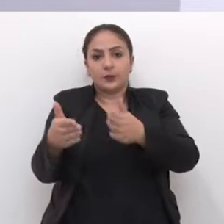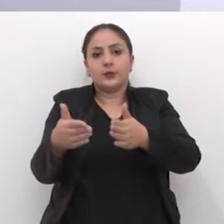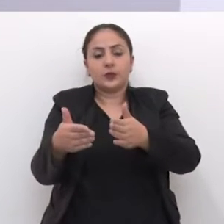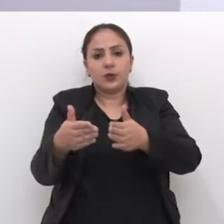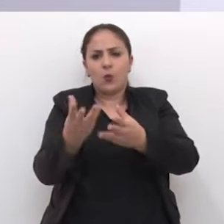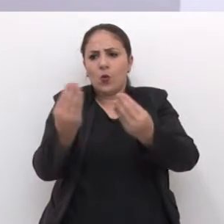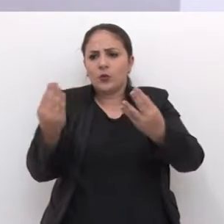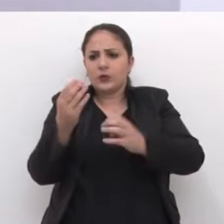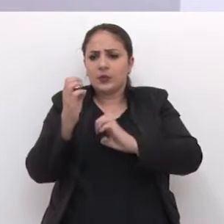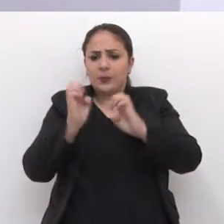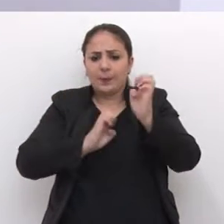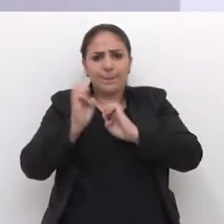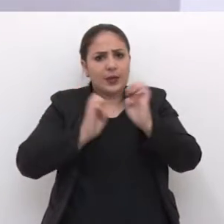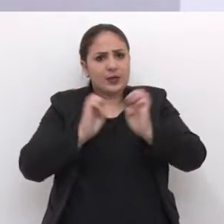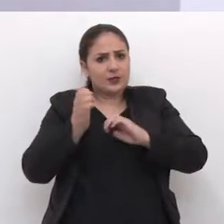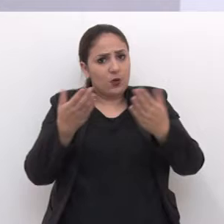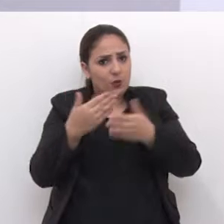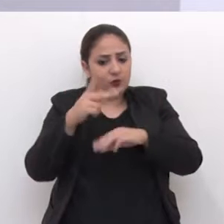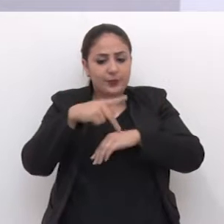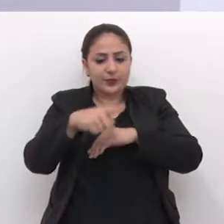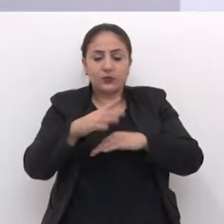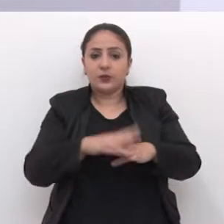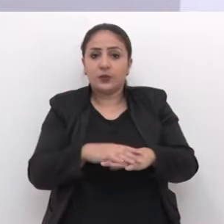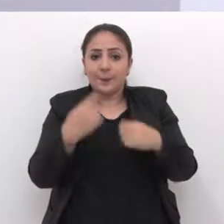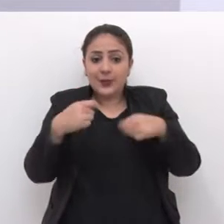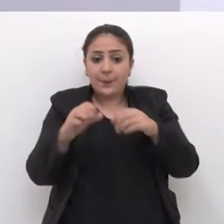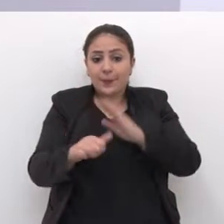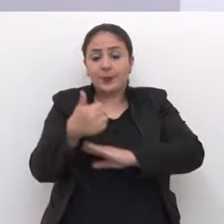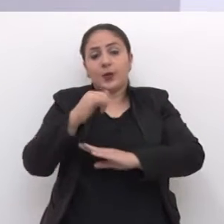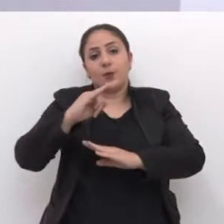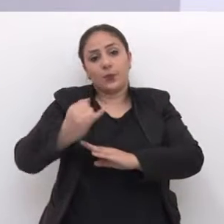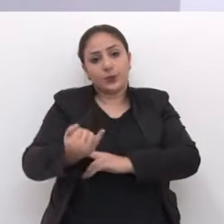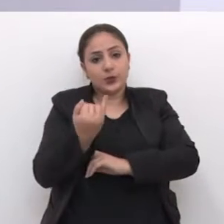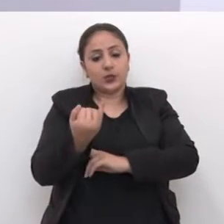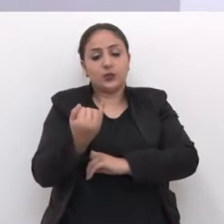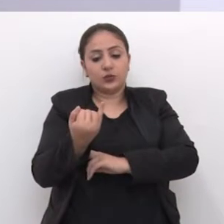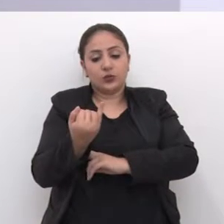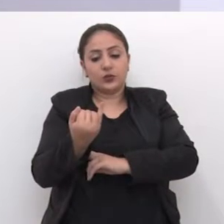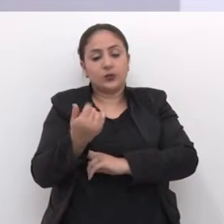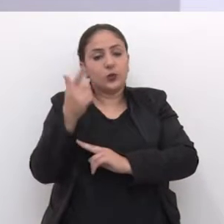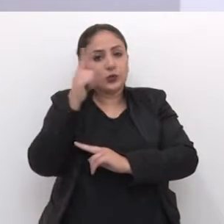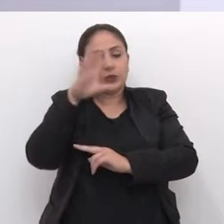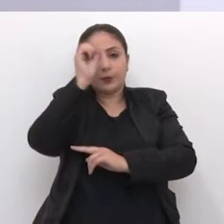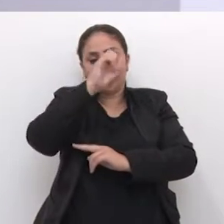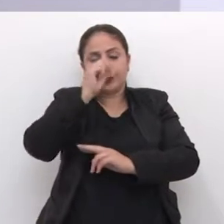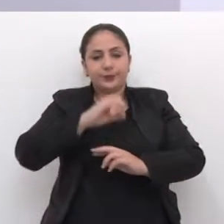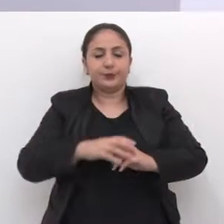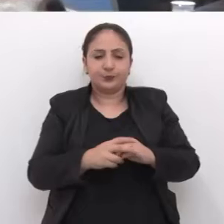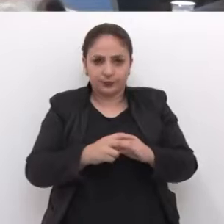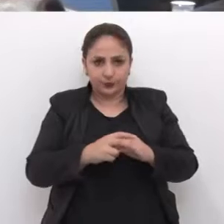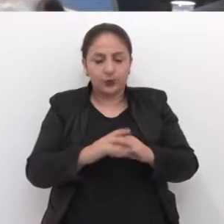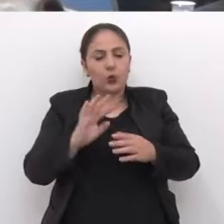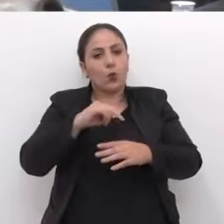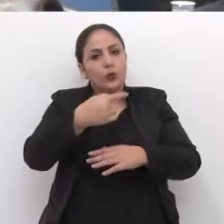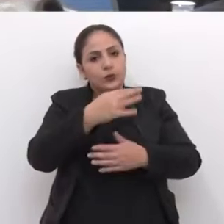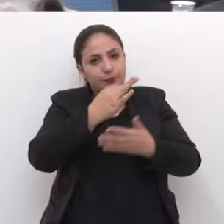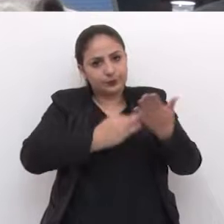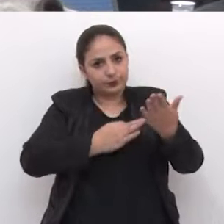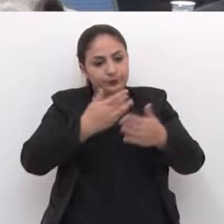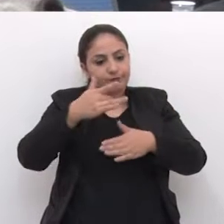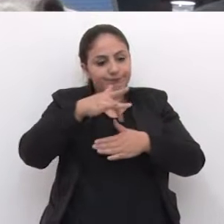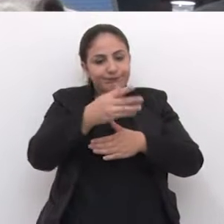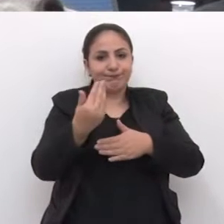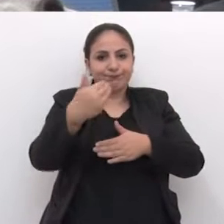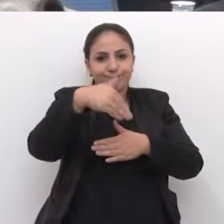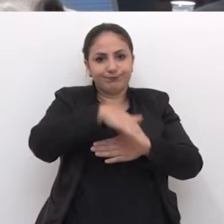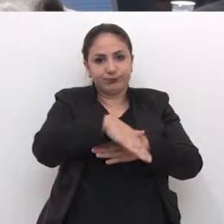dezenas de empresários hoje em Passo Fundo, que eram meninos que precisavam da primeira chance, do primeiro emprego, do primeiro aprendizado. Outro texto que